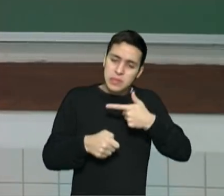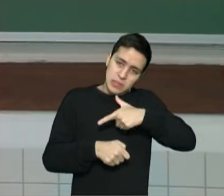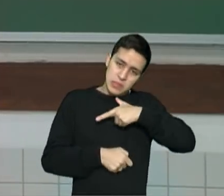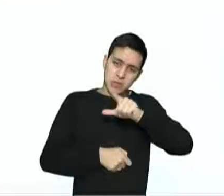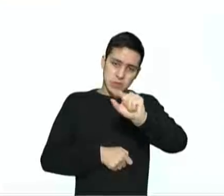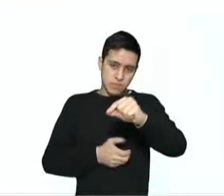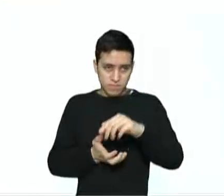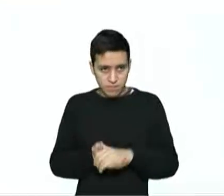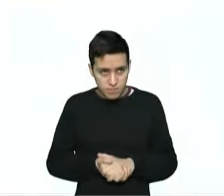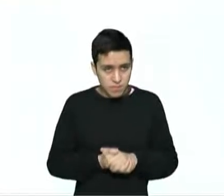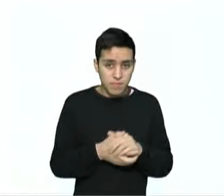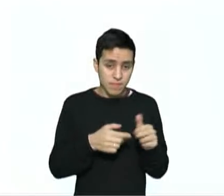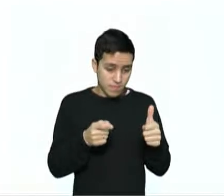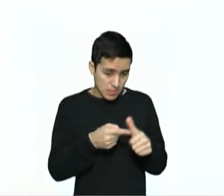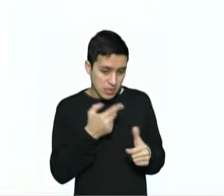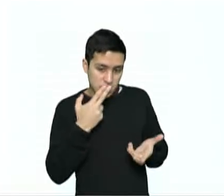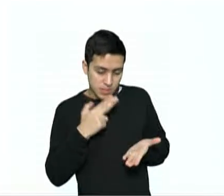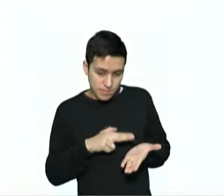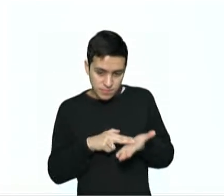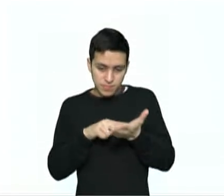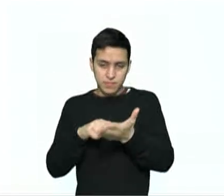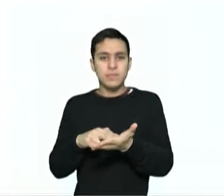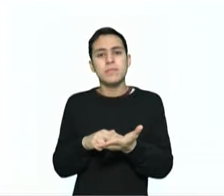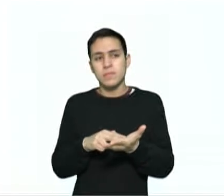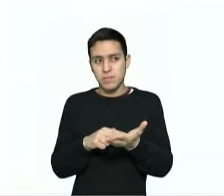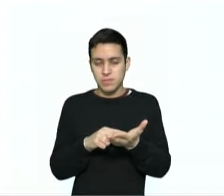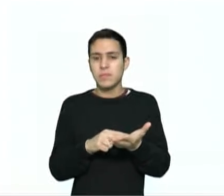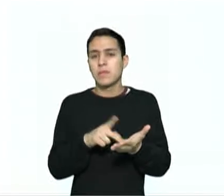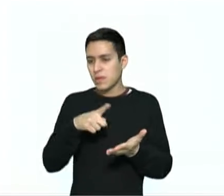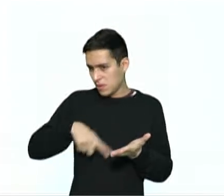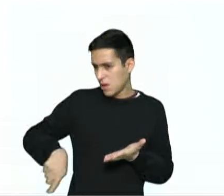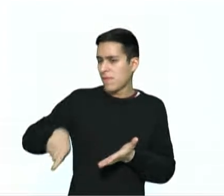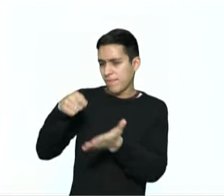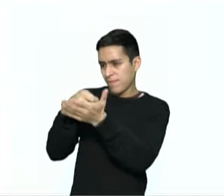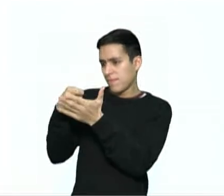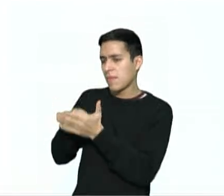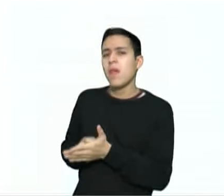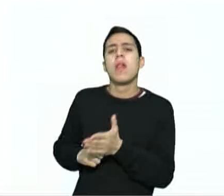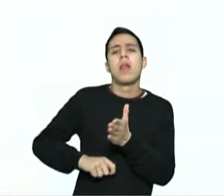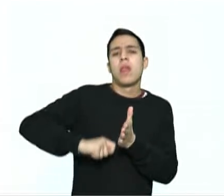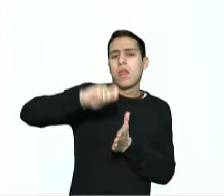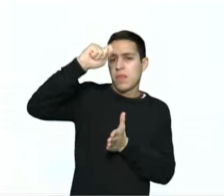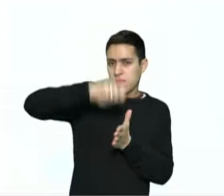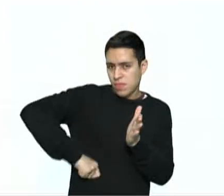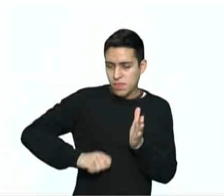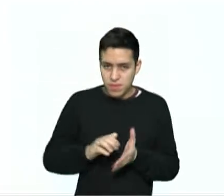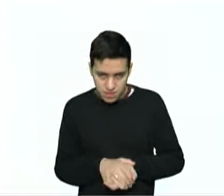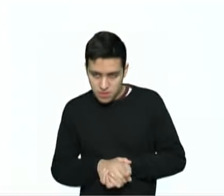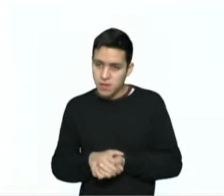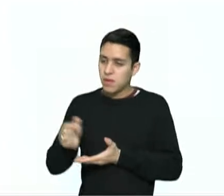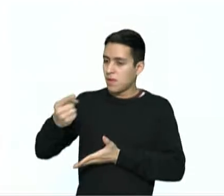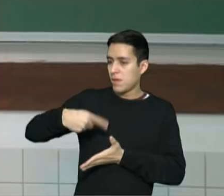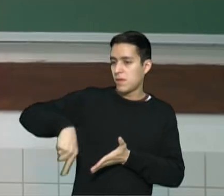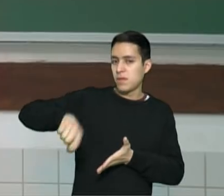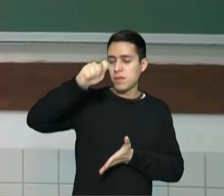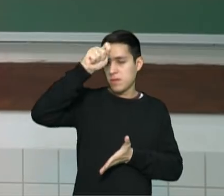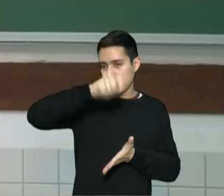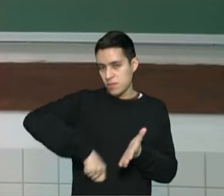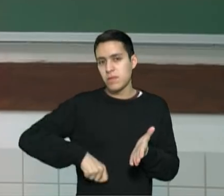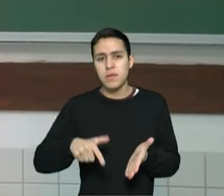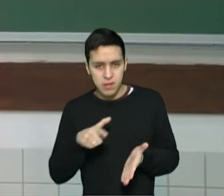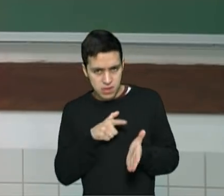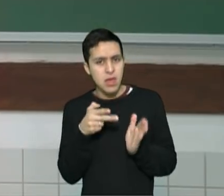primeiro, eles têm que assinar uma carta de boa-fé, são obrigados a assinar. Dentro dessa assinatura, logicamente,